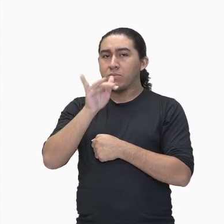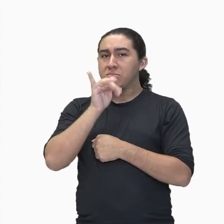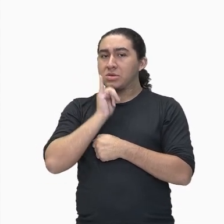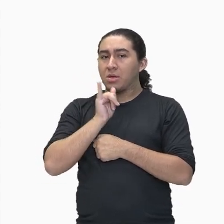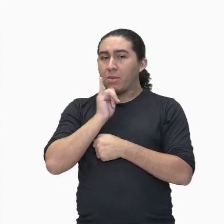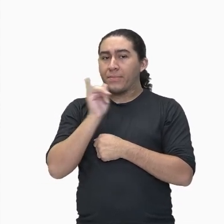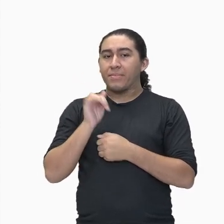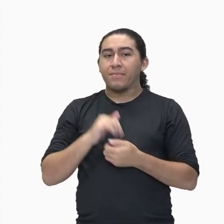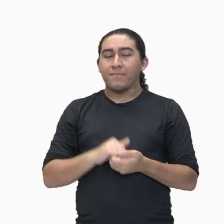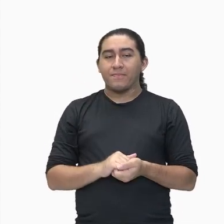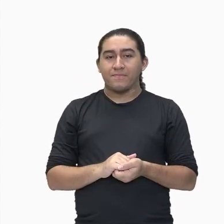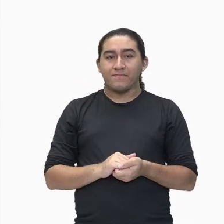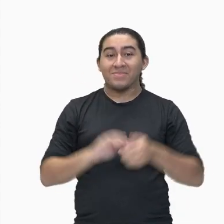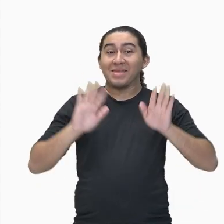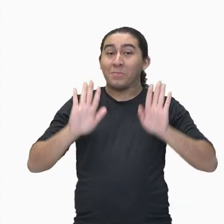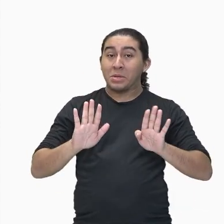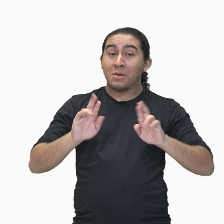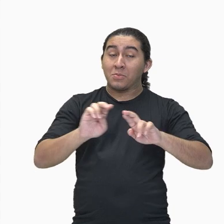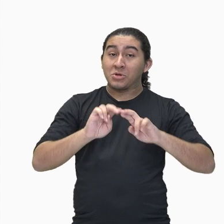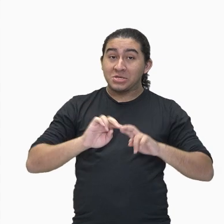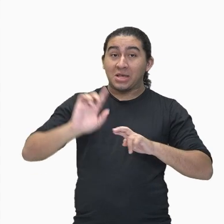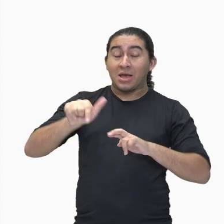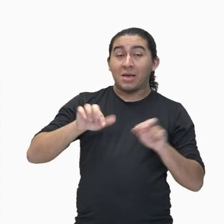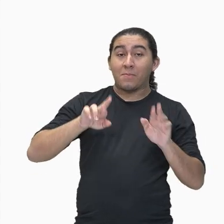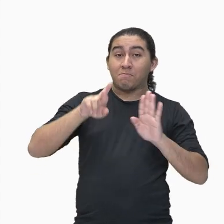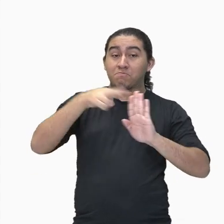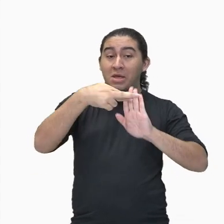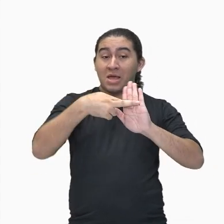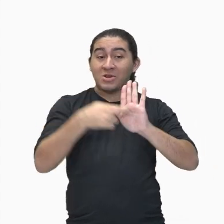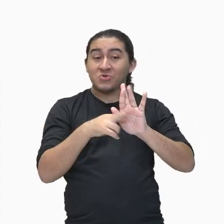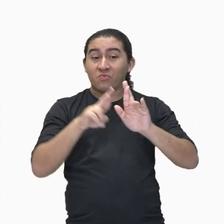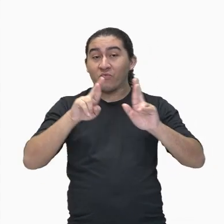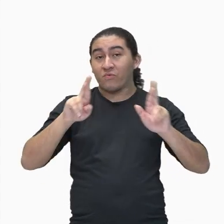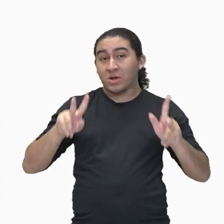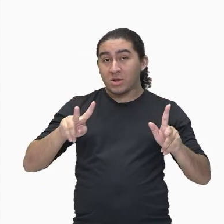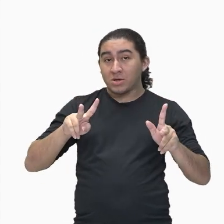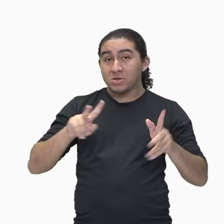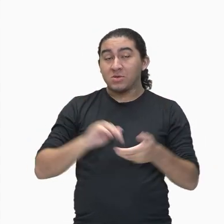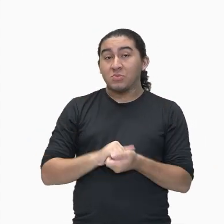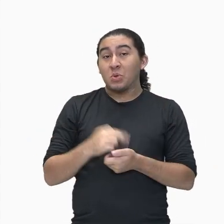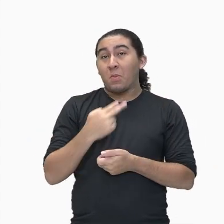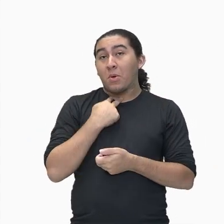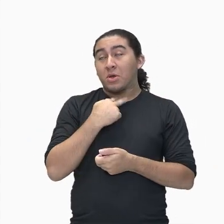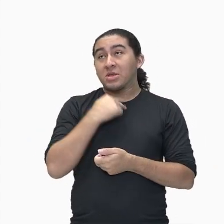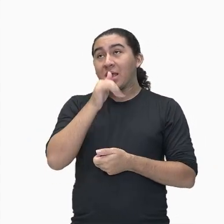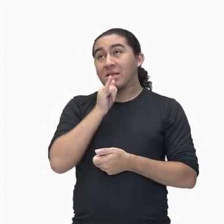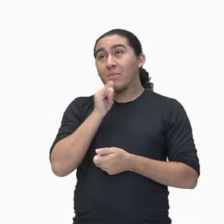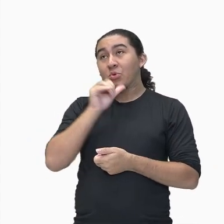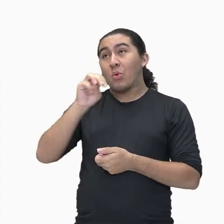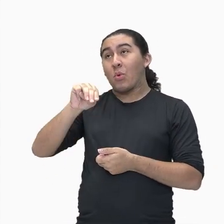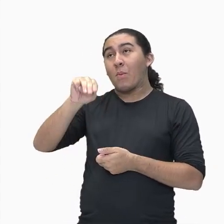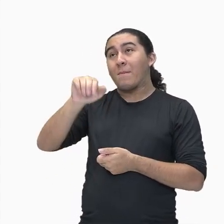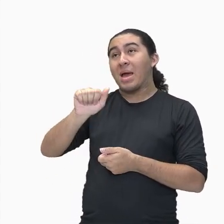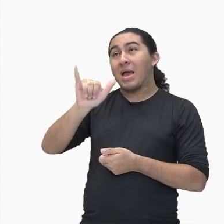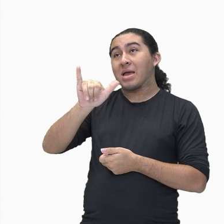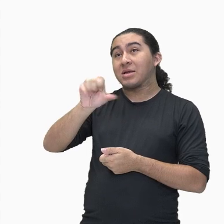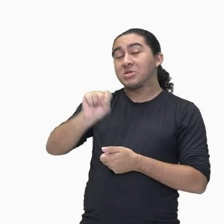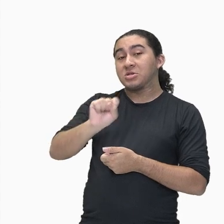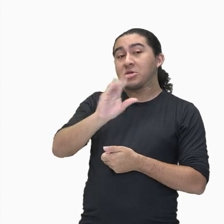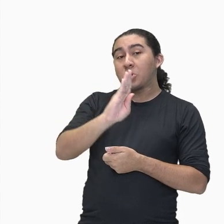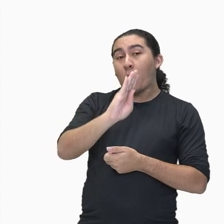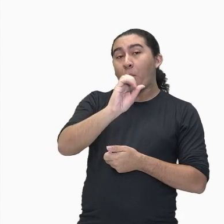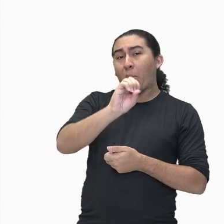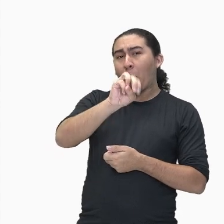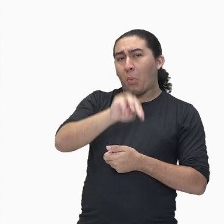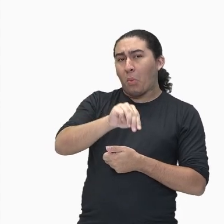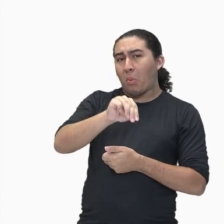gente não pode falar isso, por isso que é exceção. Eu não posso dizer é mais bom, né?